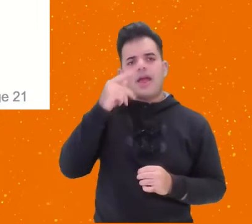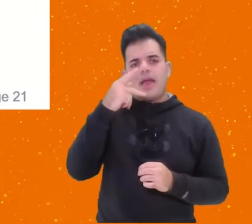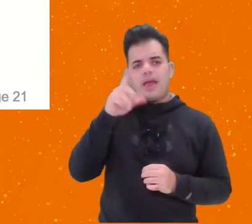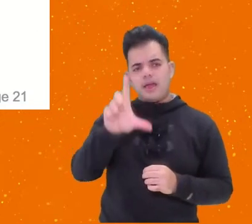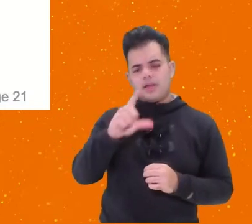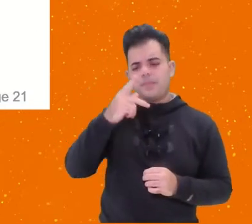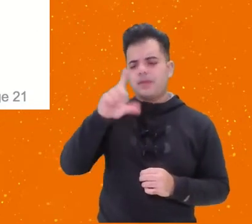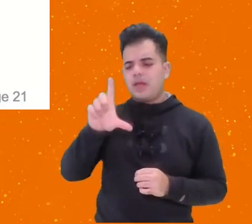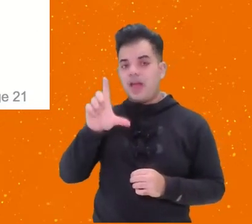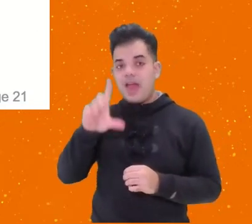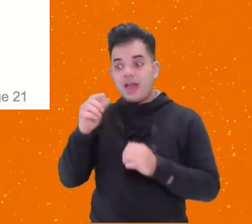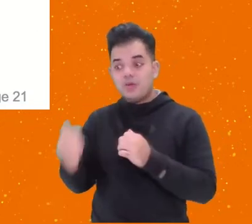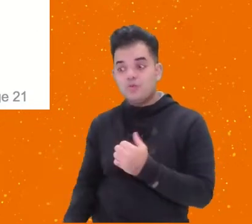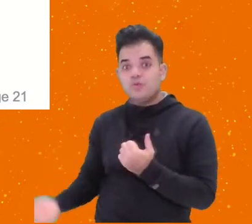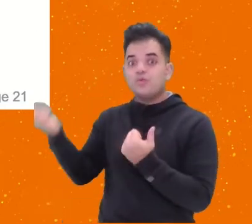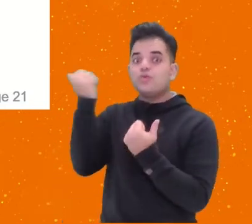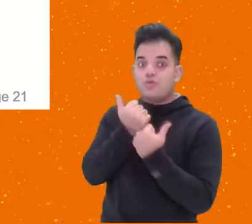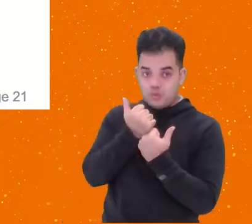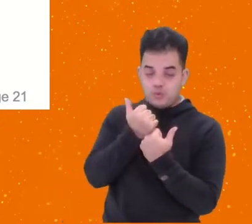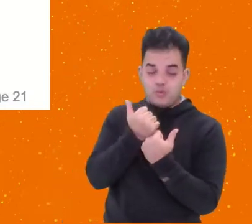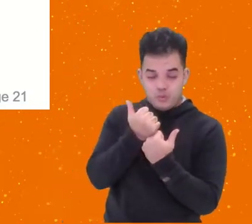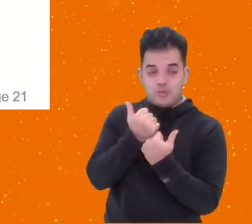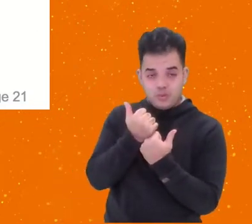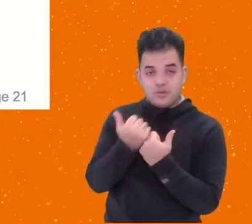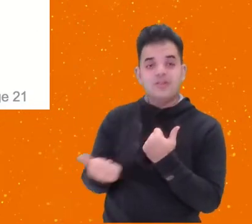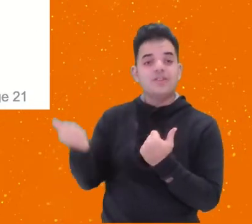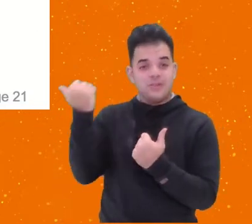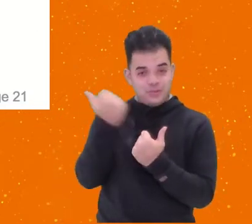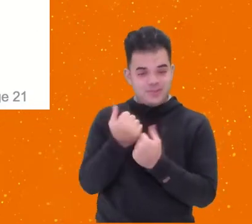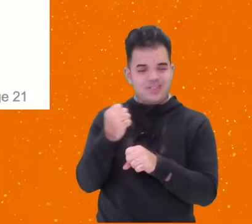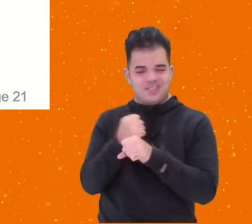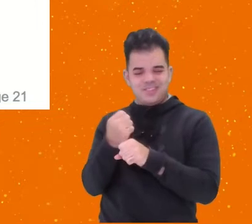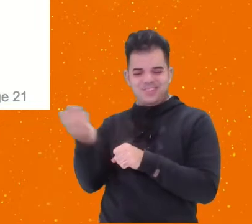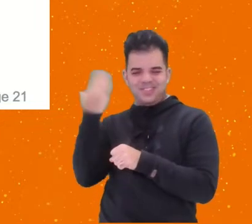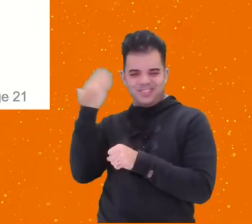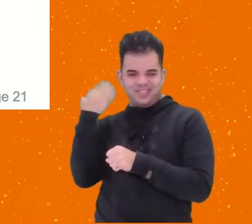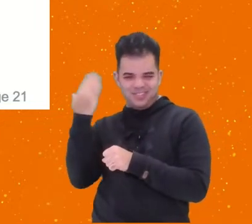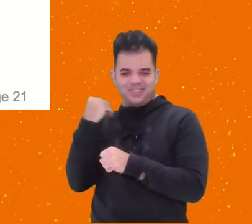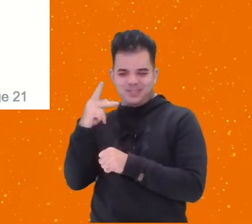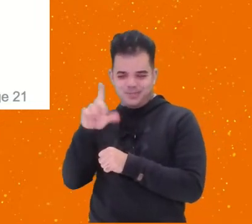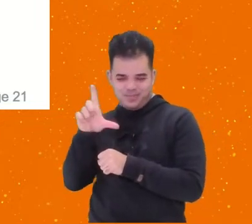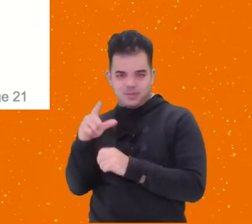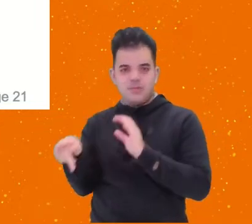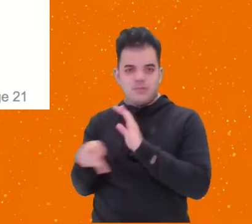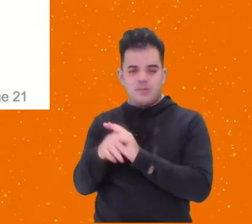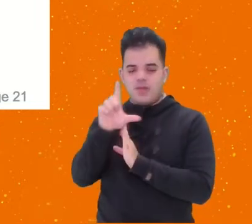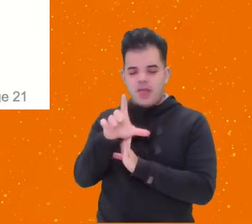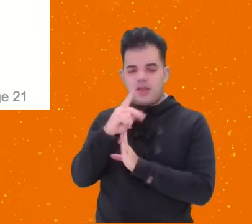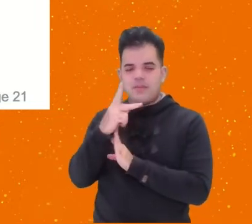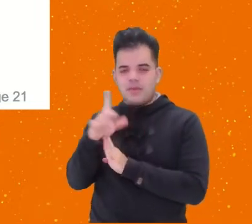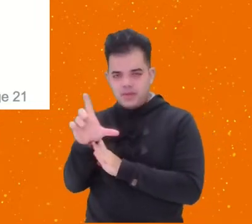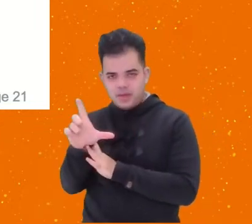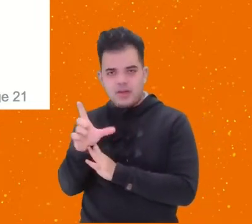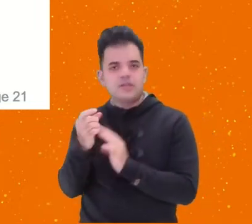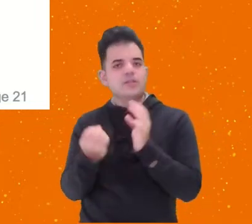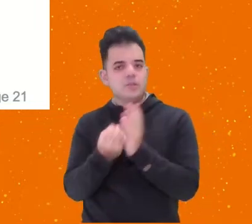para substituir, né? Assim como fez nos anos 80, a ARRI vem introduzindo o LPL. E